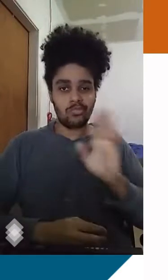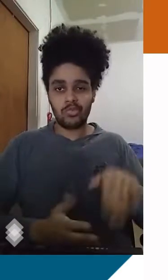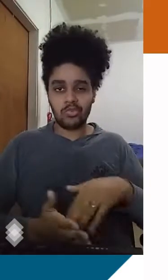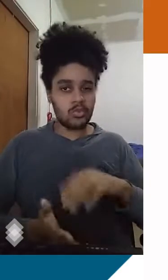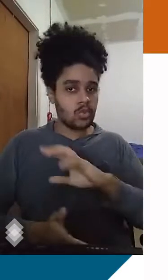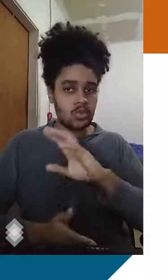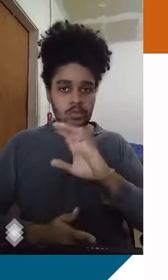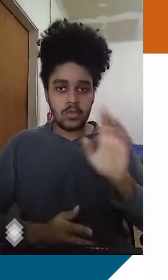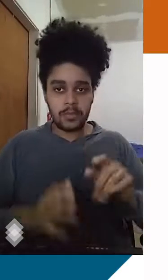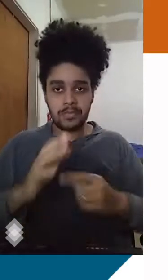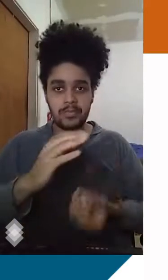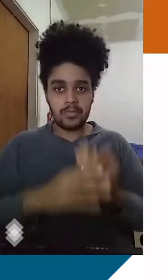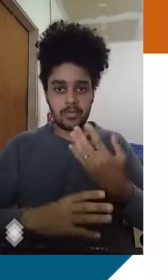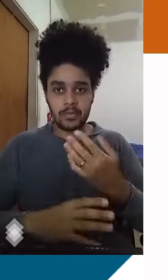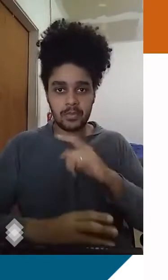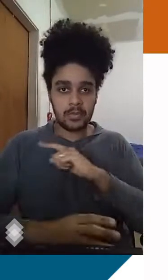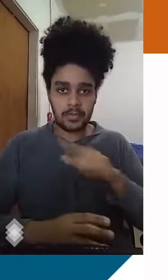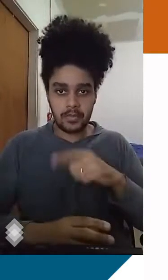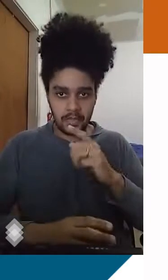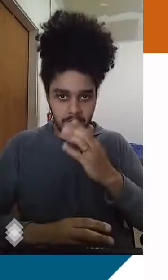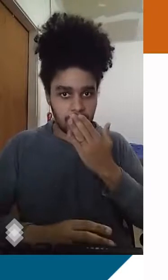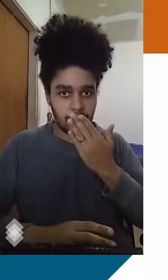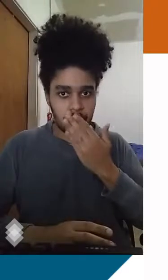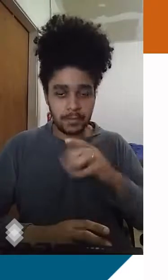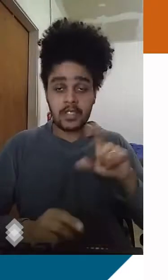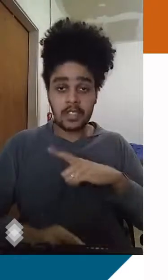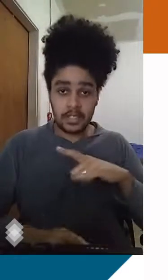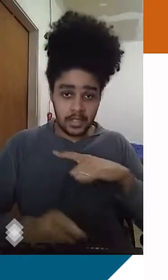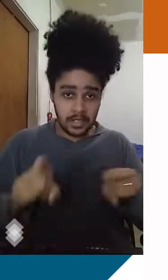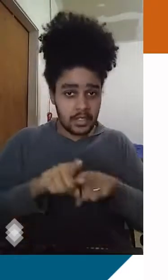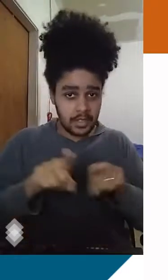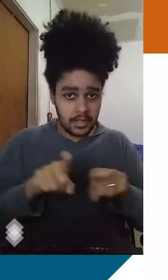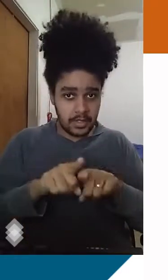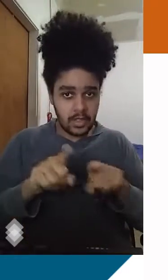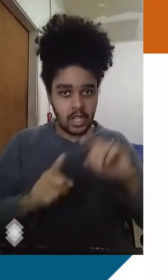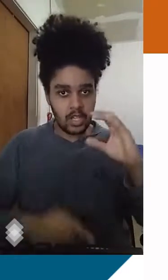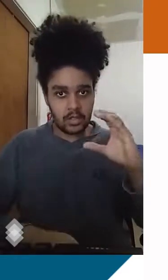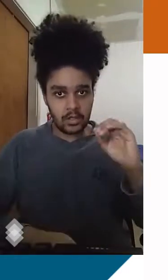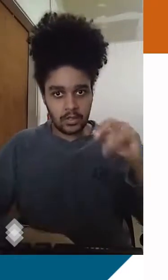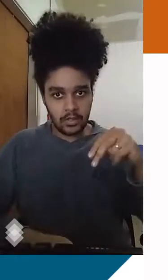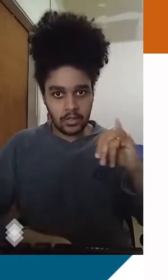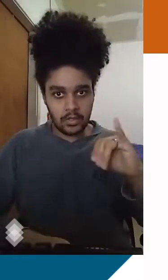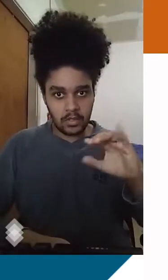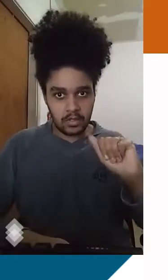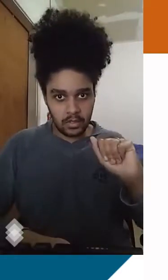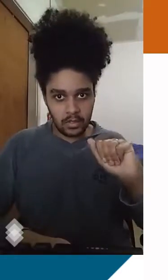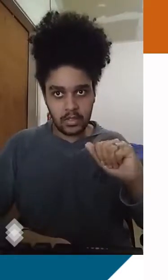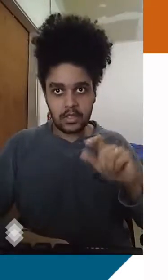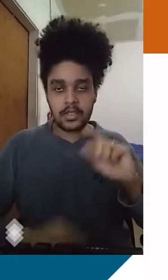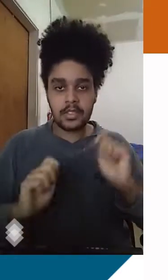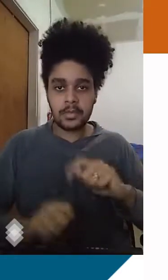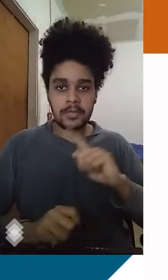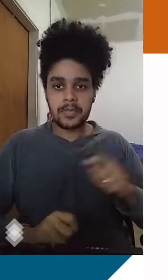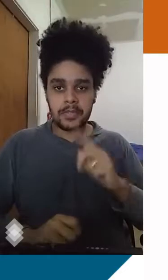e etc. Geralmente são produzidos com esse tipo de projeção. Existe também, gente, a projeção cônica, que vocês podem